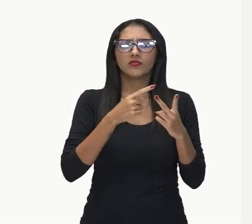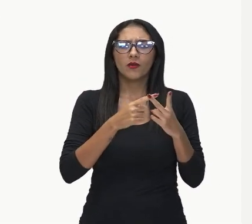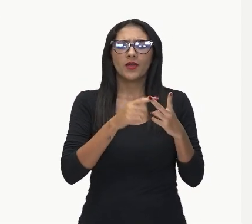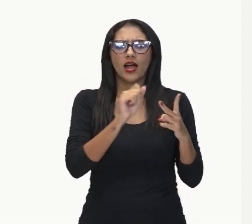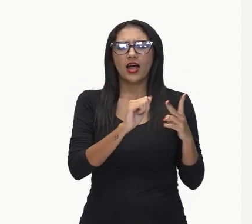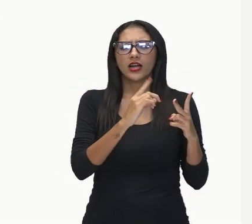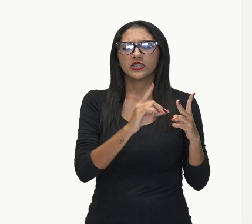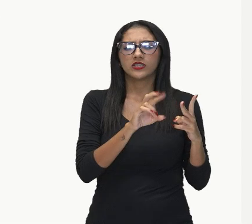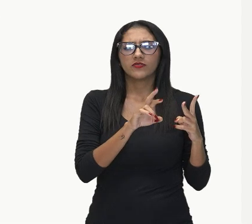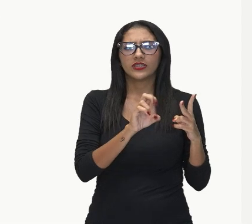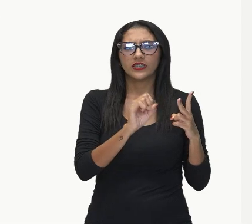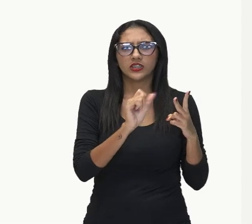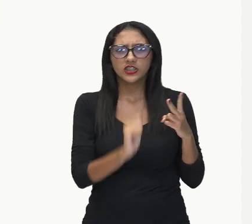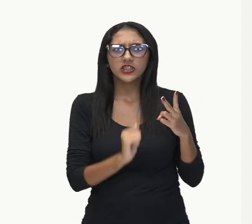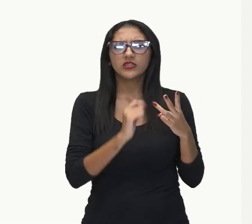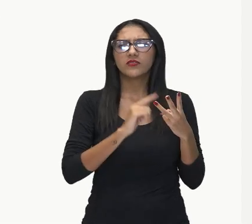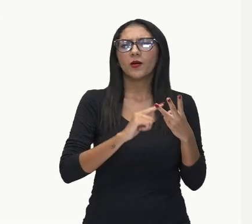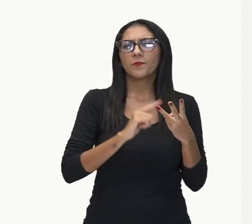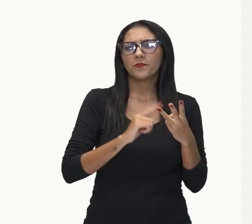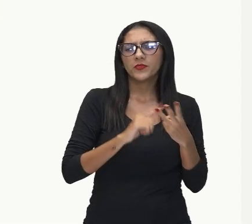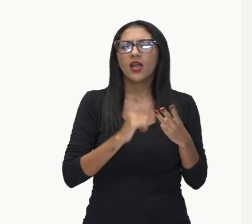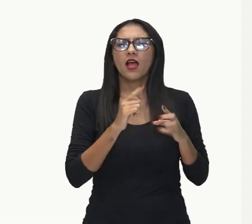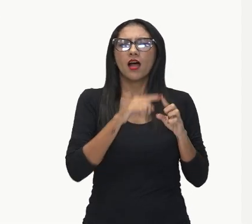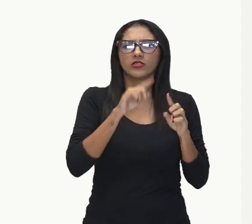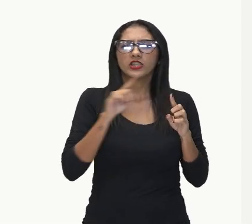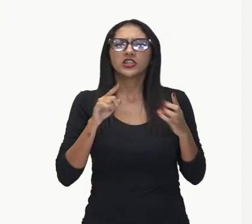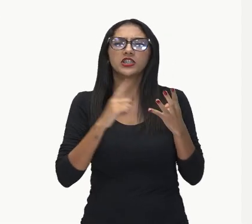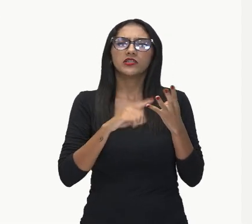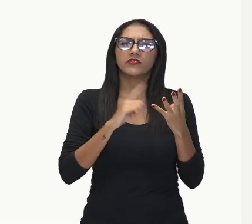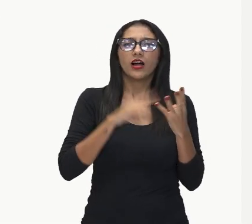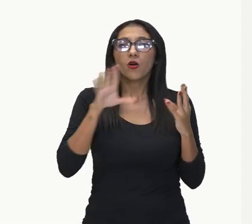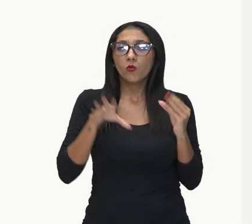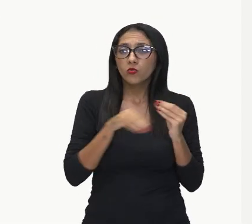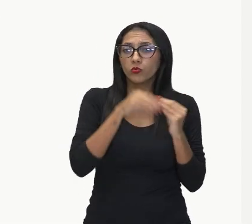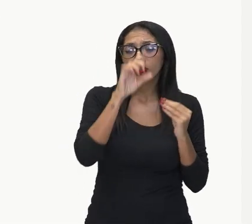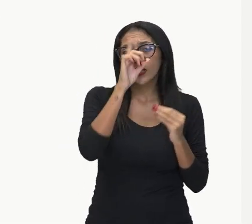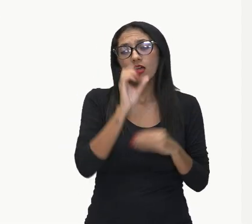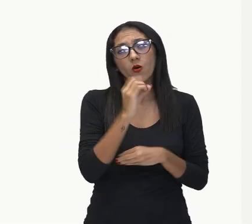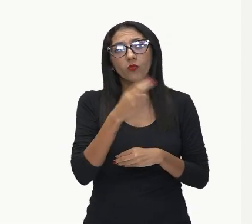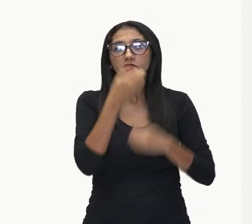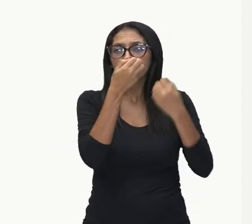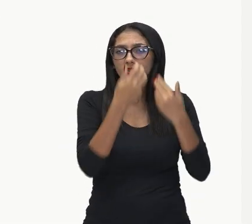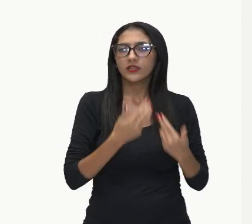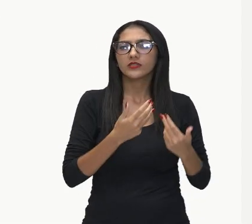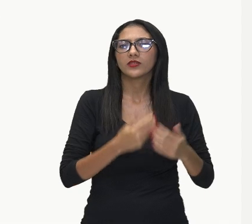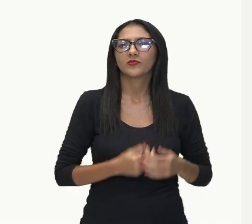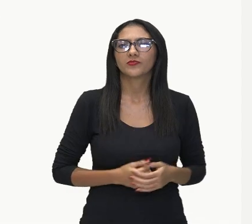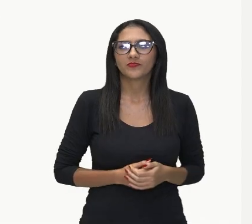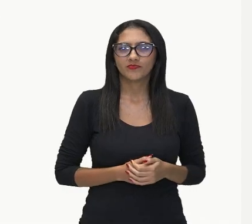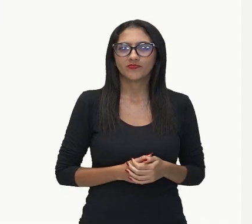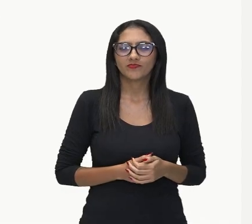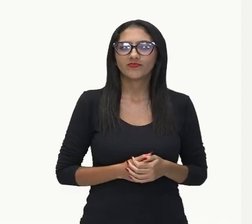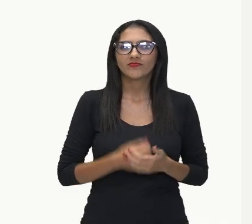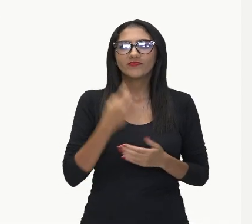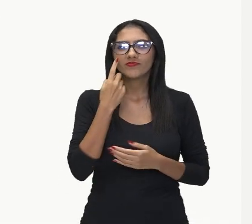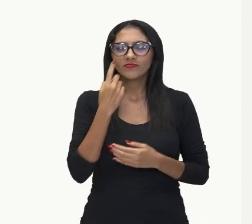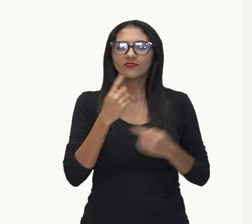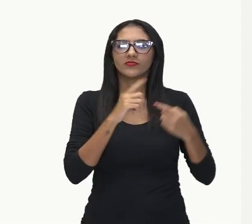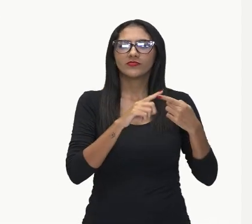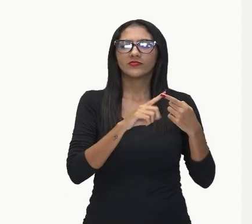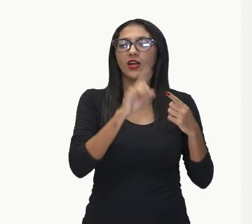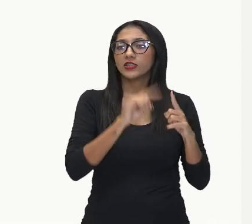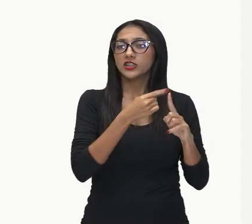alternativas, conclusivas e explicativas. Quais as ideias que nós temos aqui? Adição, oposição,